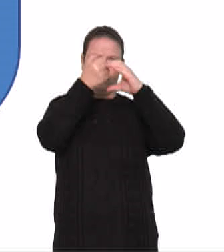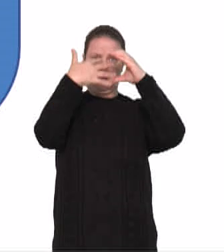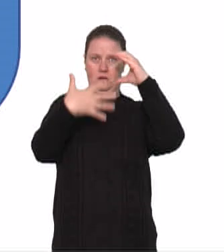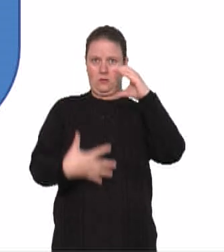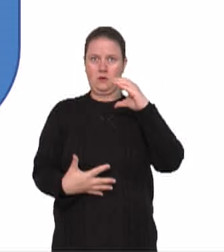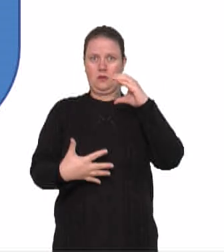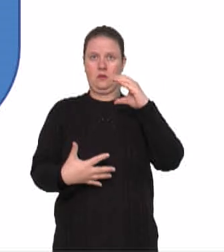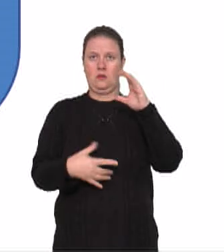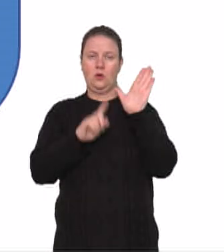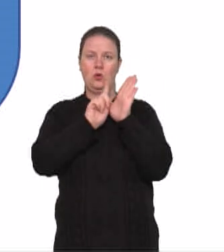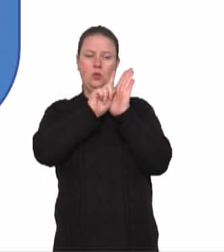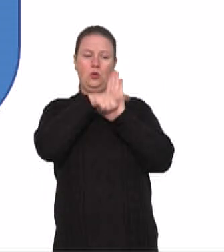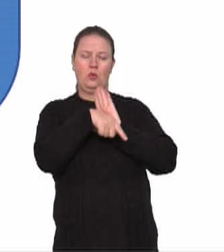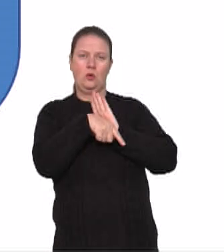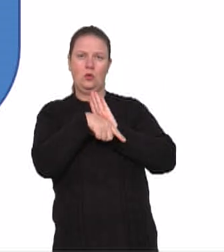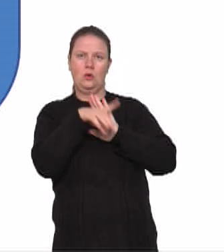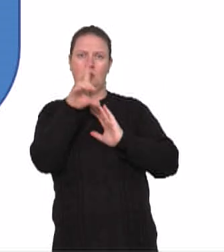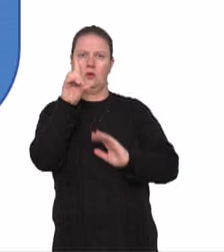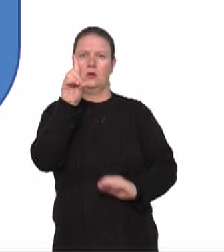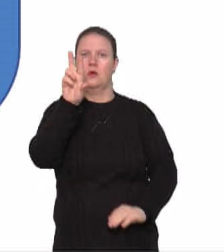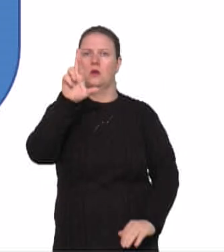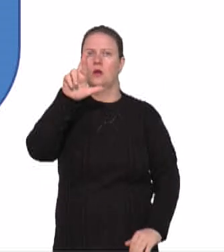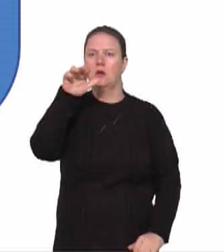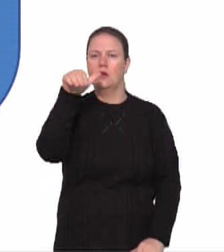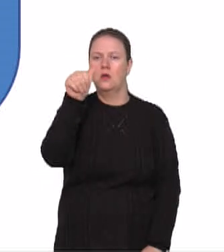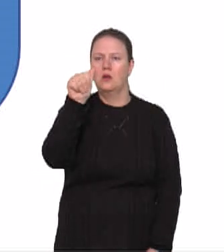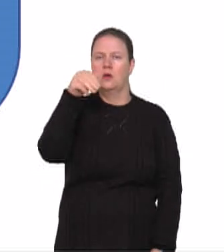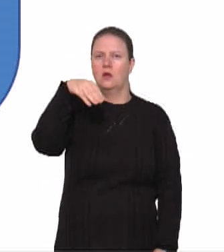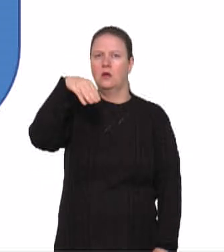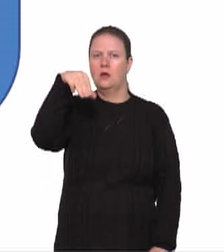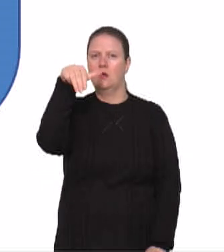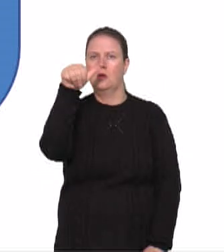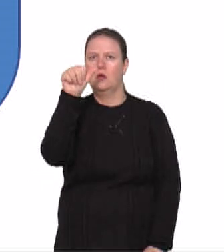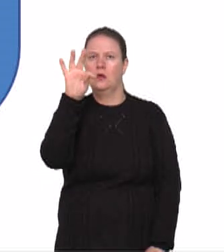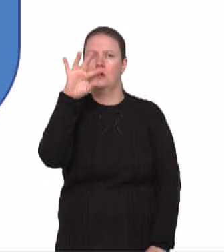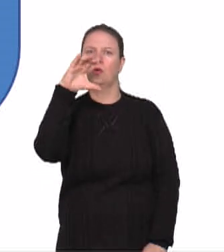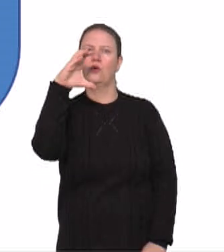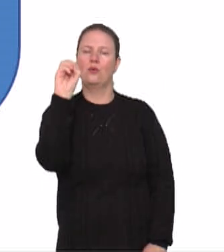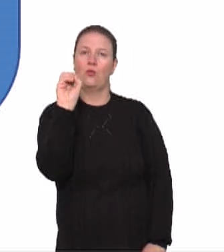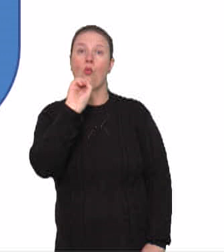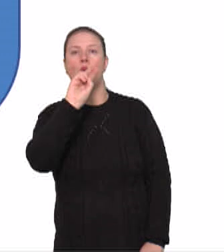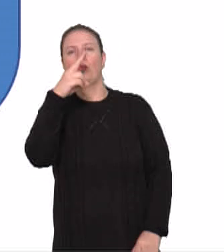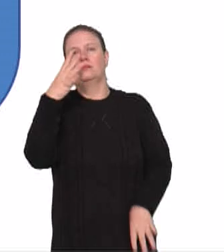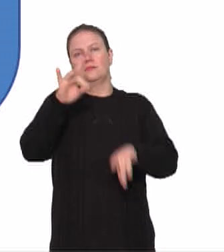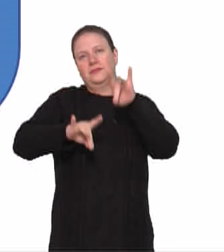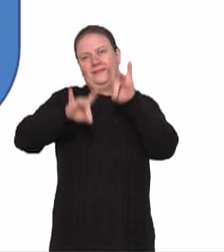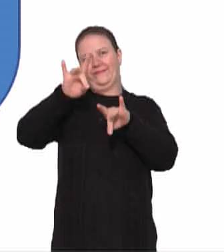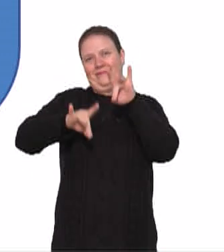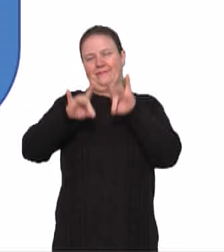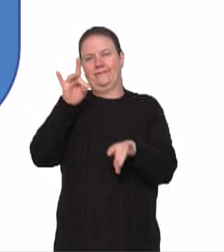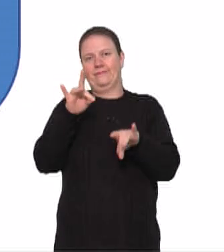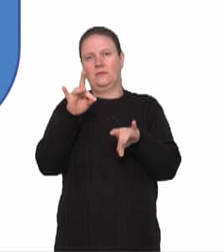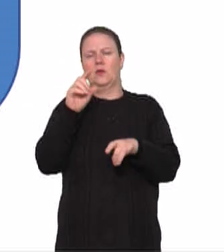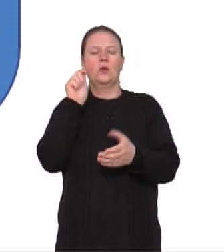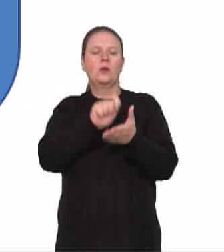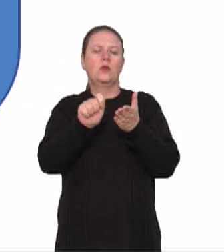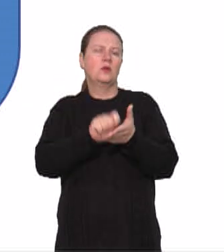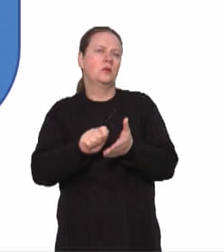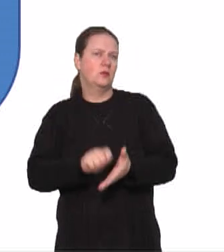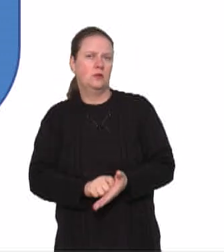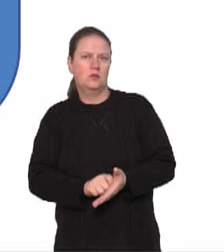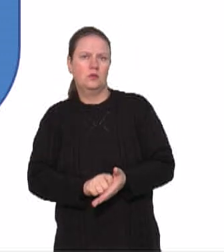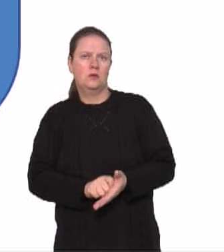características do gênero dramático, né, ou considerado também teatral. Ele é escrito para ser encenado